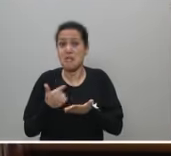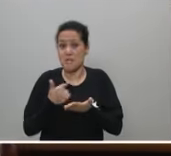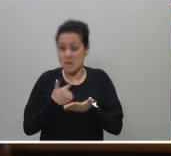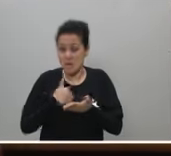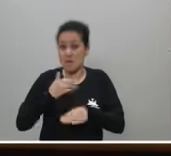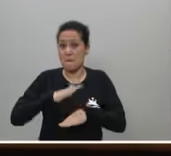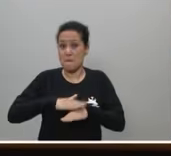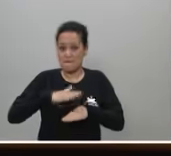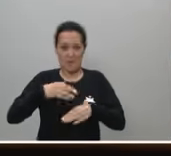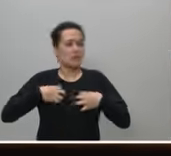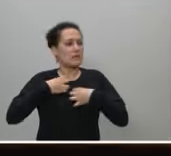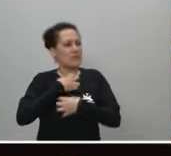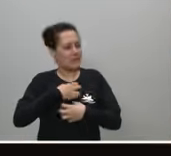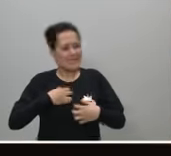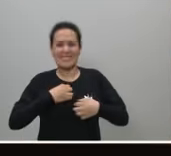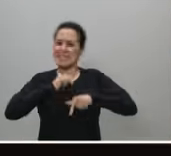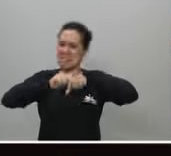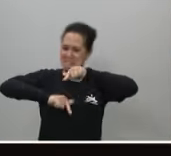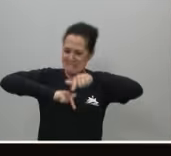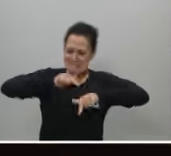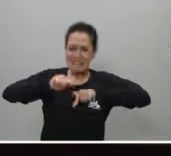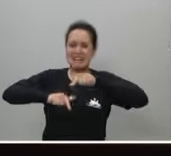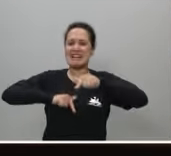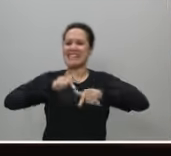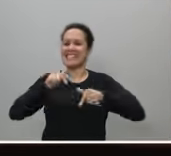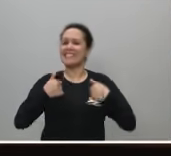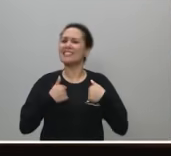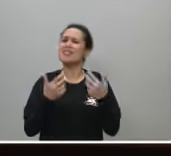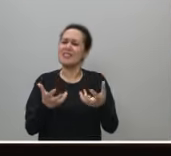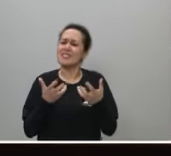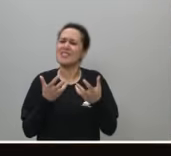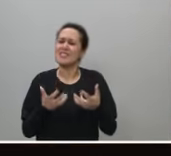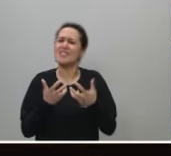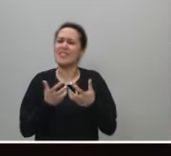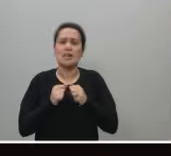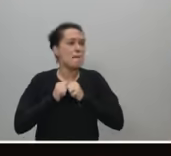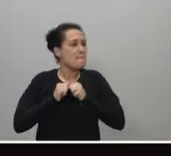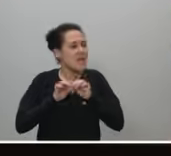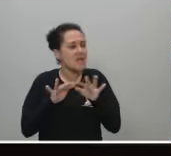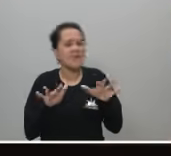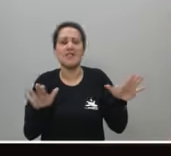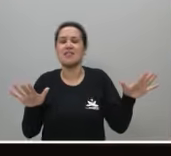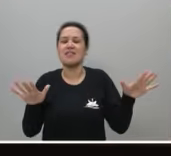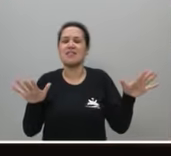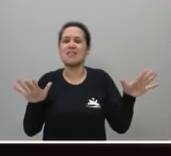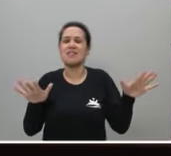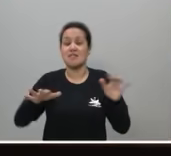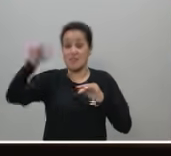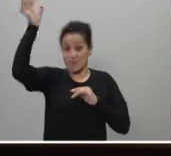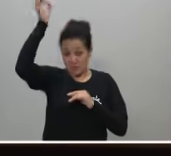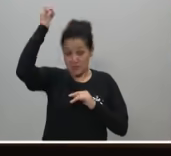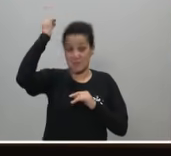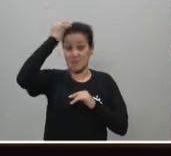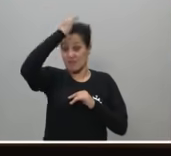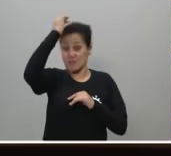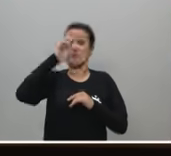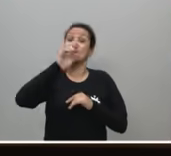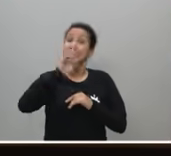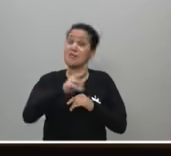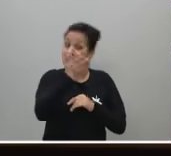mais ardorosa, eu já fui uma pessoa, e eu queria deslanchar. O Espírito Santo é a resposta, meu